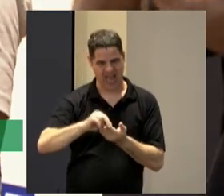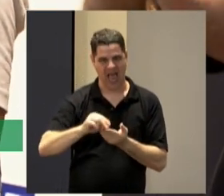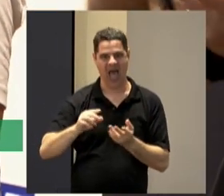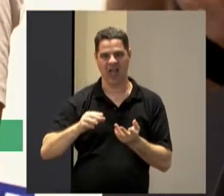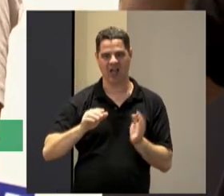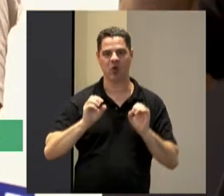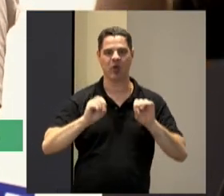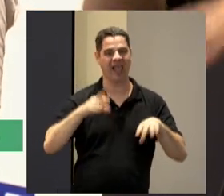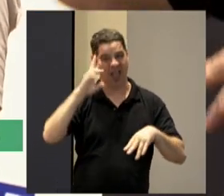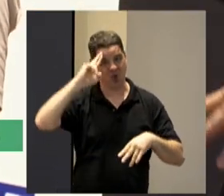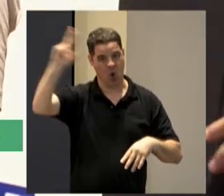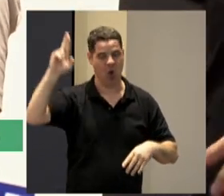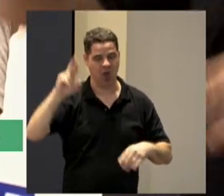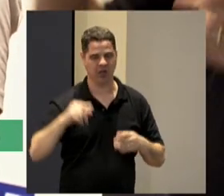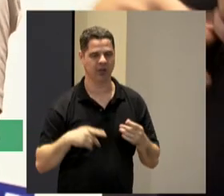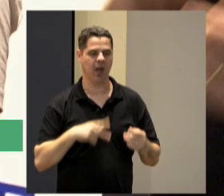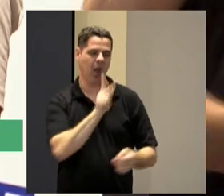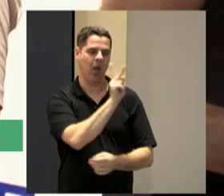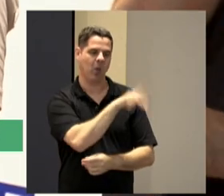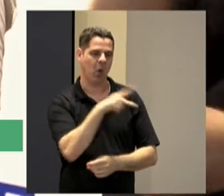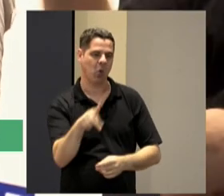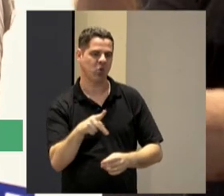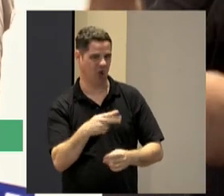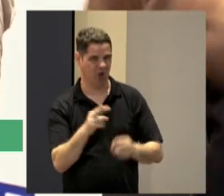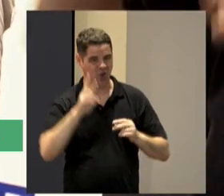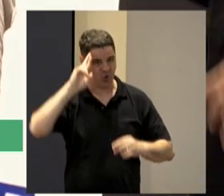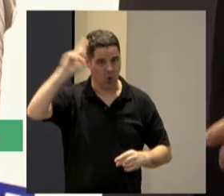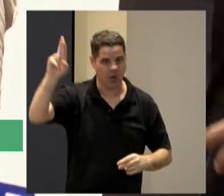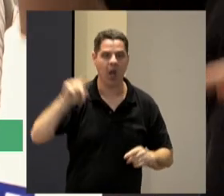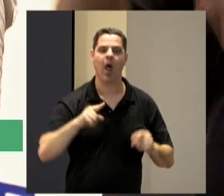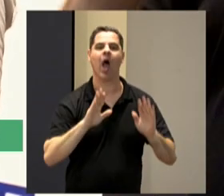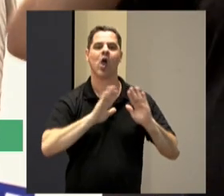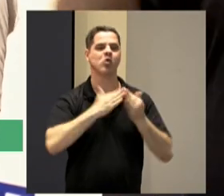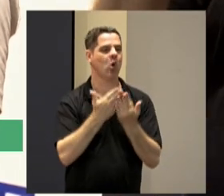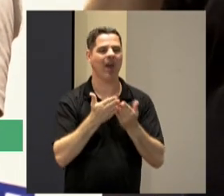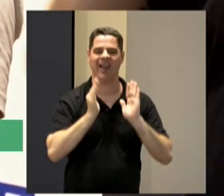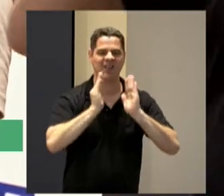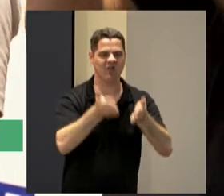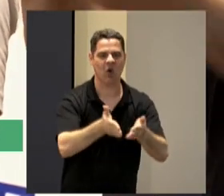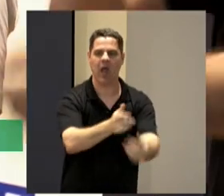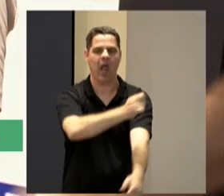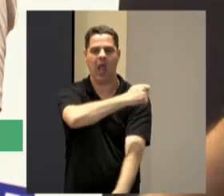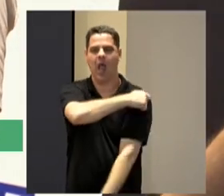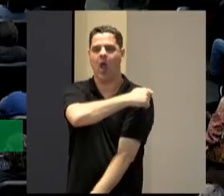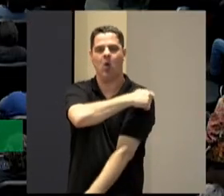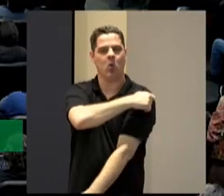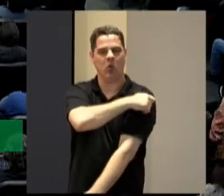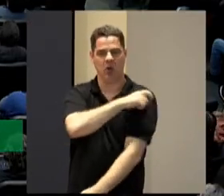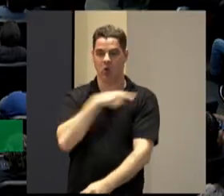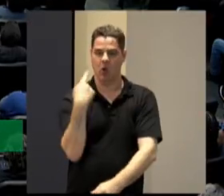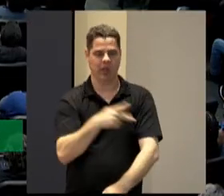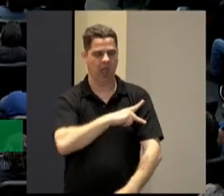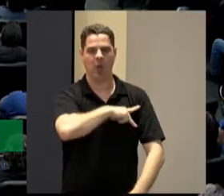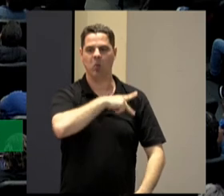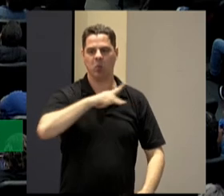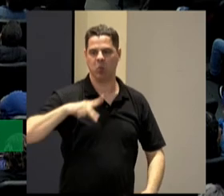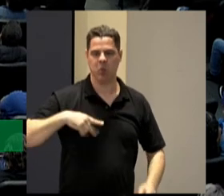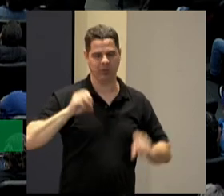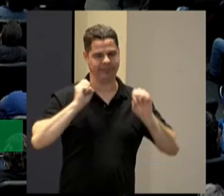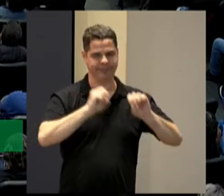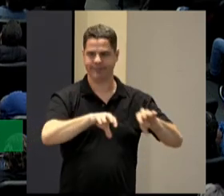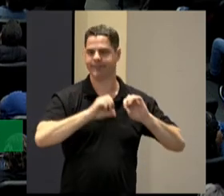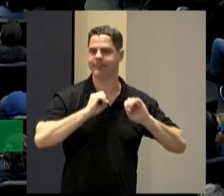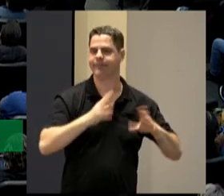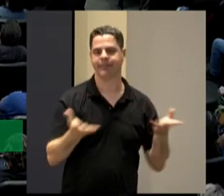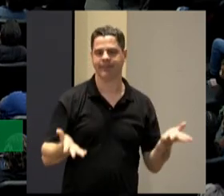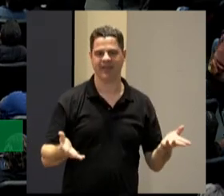é do professor, a escola existe para o aluno. Que a nossa função é pública, que nós